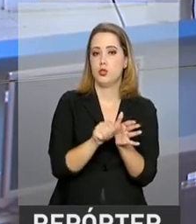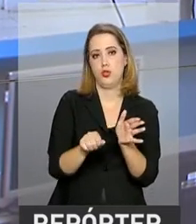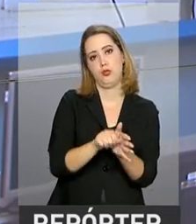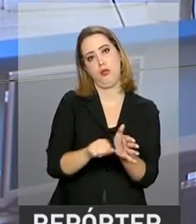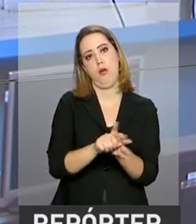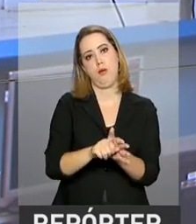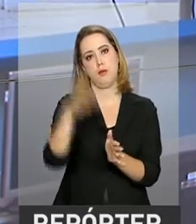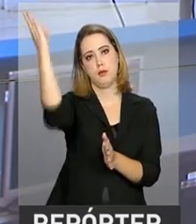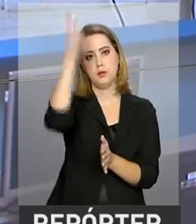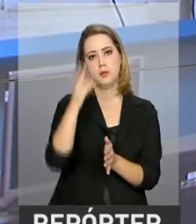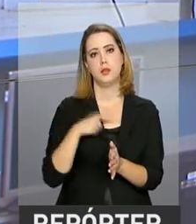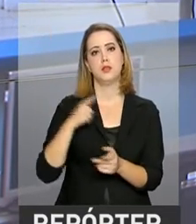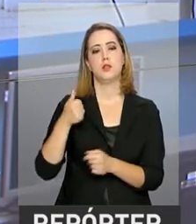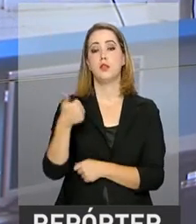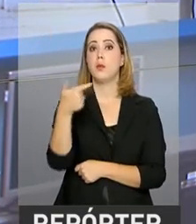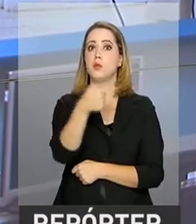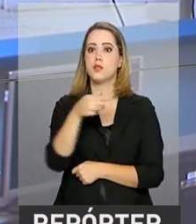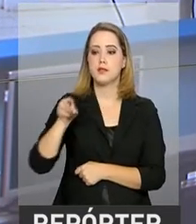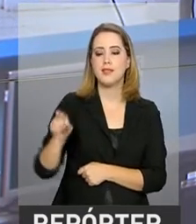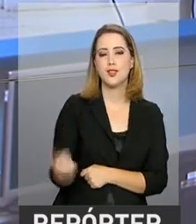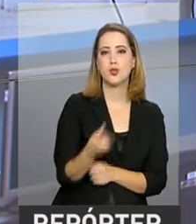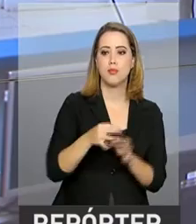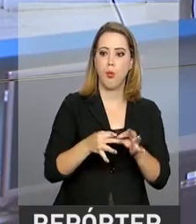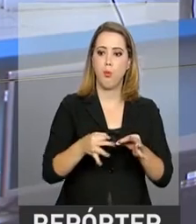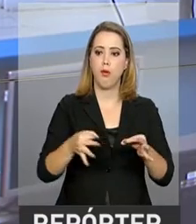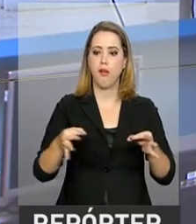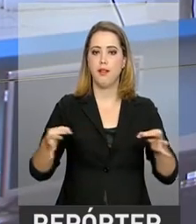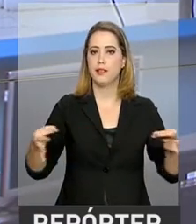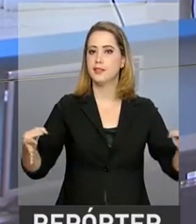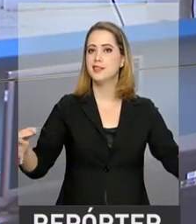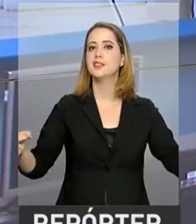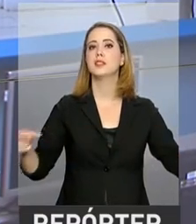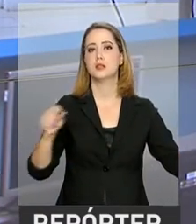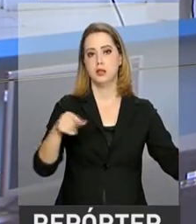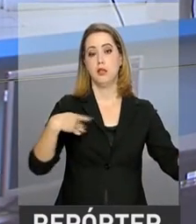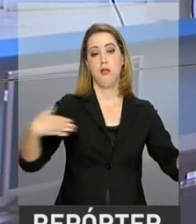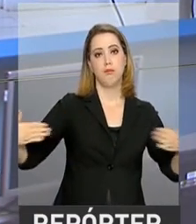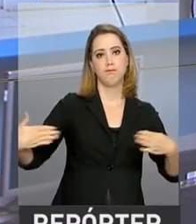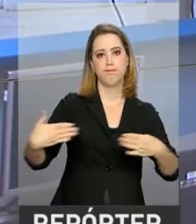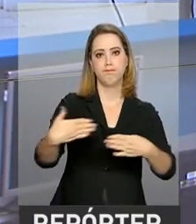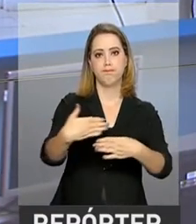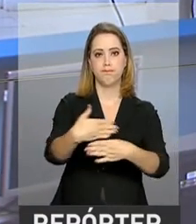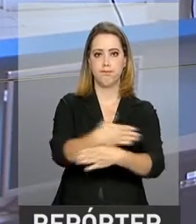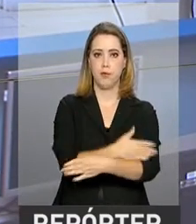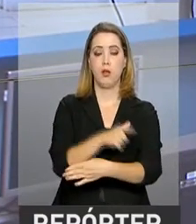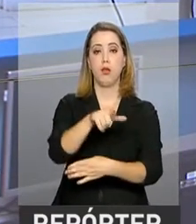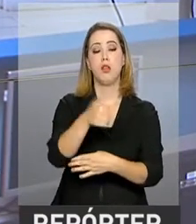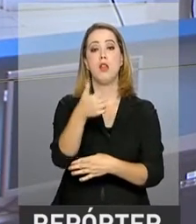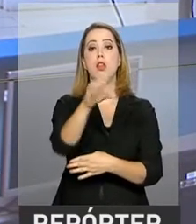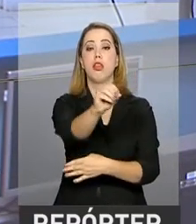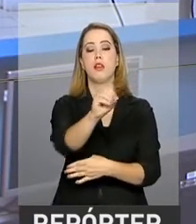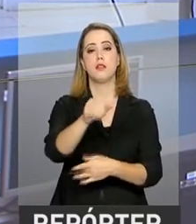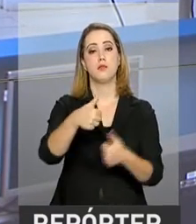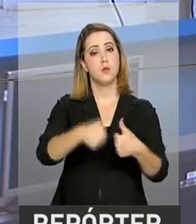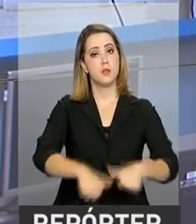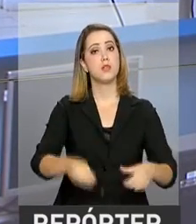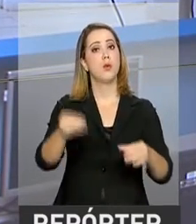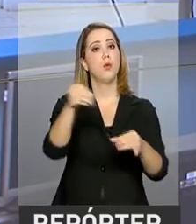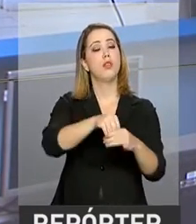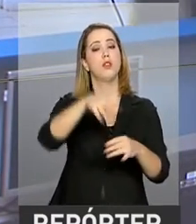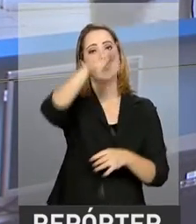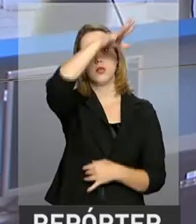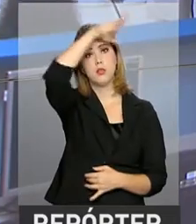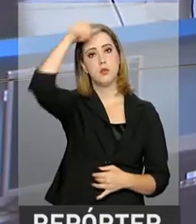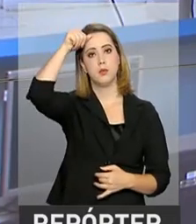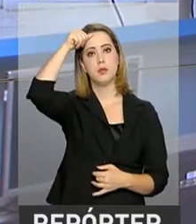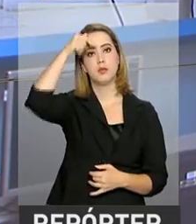de fronteiras terrestres e 10 mil delas estão na Amazônia. Em 1950, eram 1.000 homens do Exército na